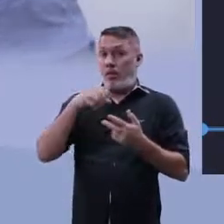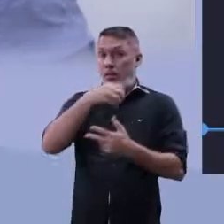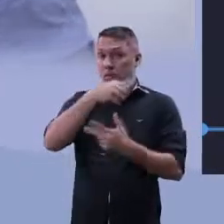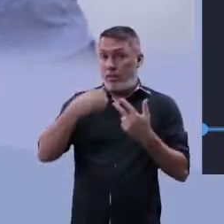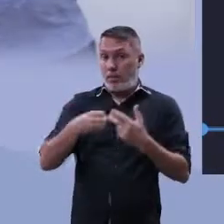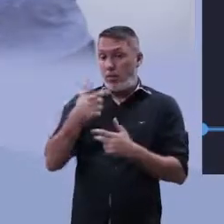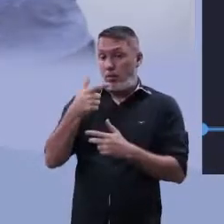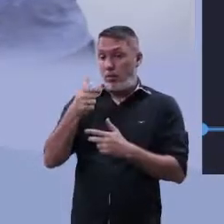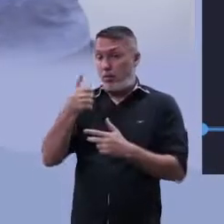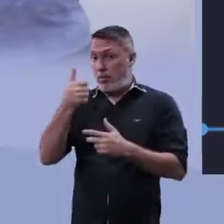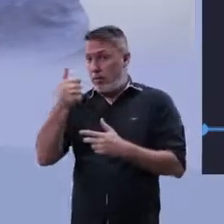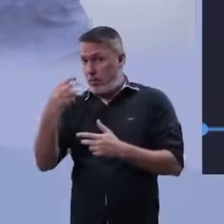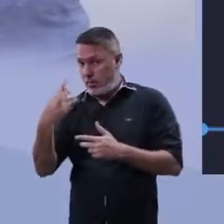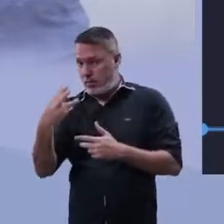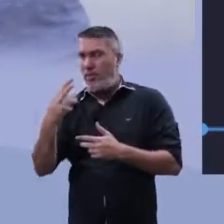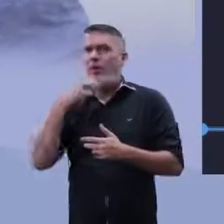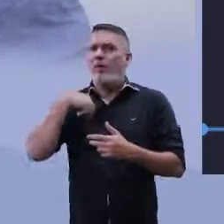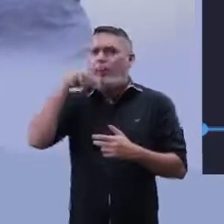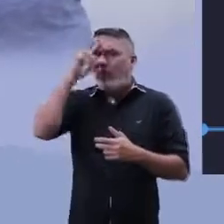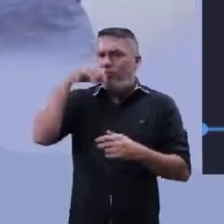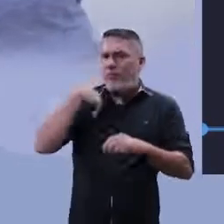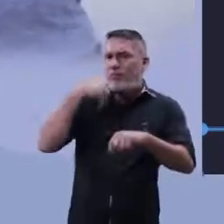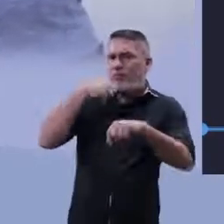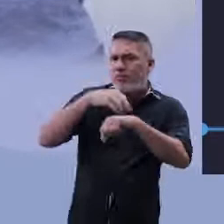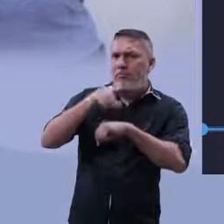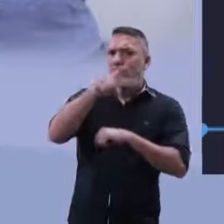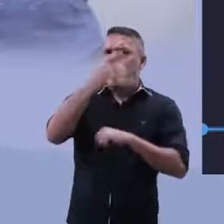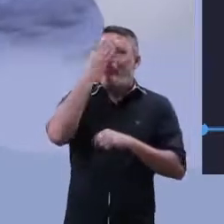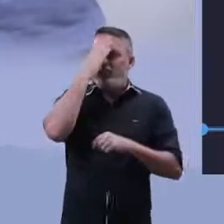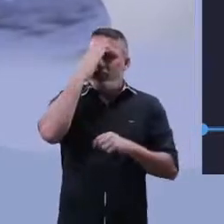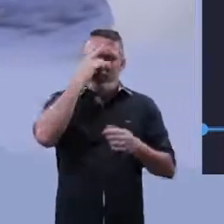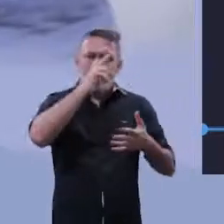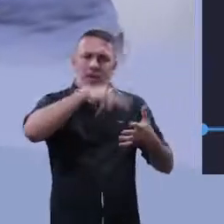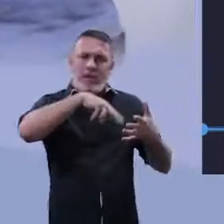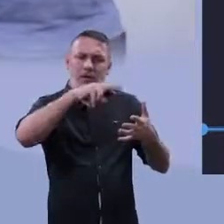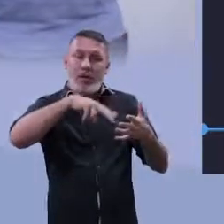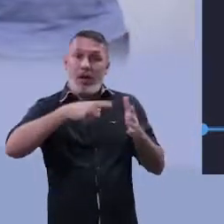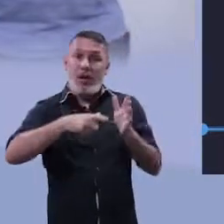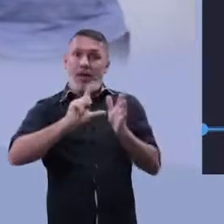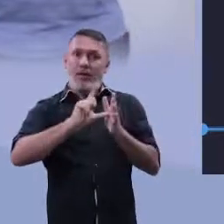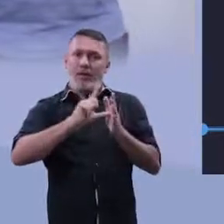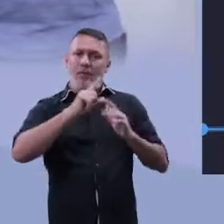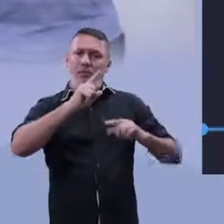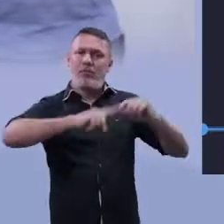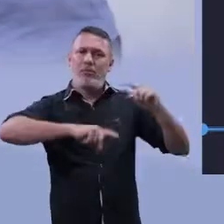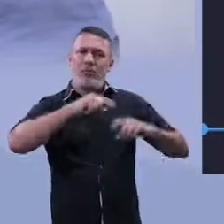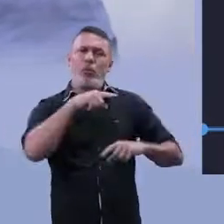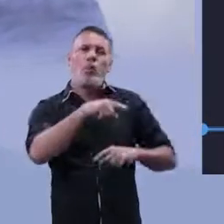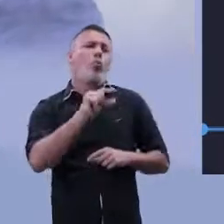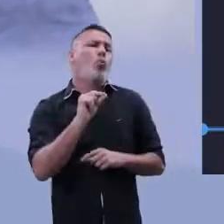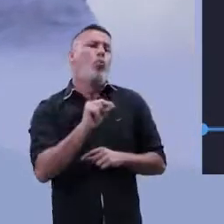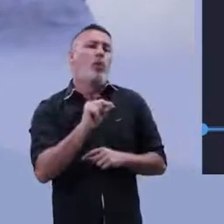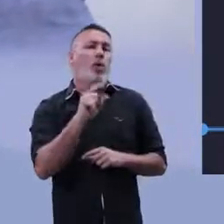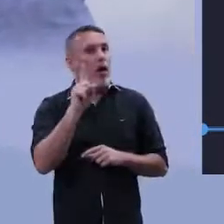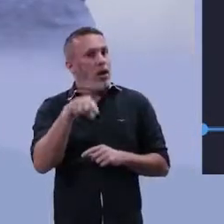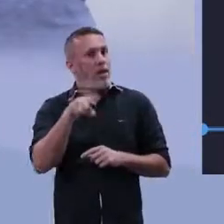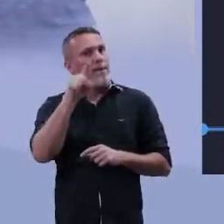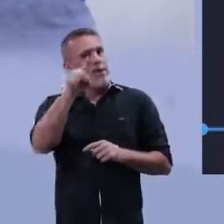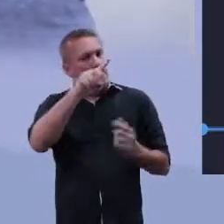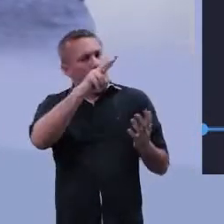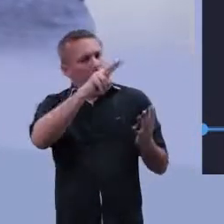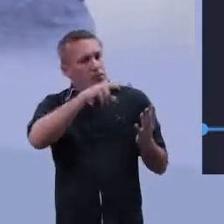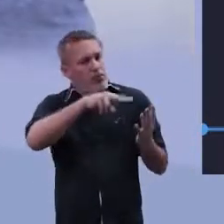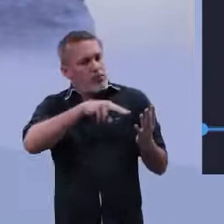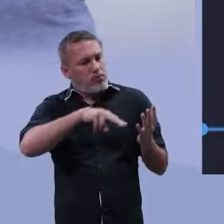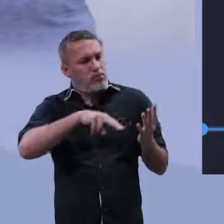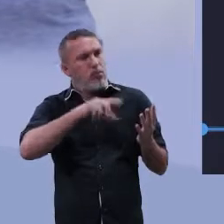com vocês que quando o Enem libera esse material para você, aluno, fazer a leitura, ele libera com a